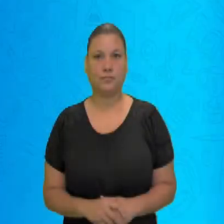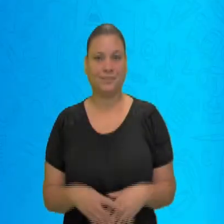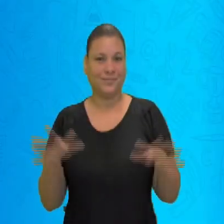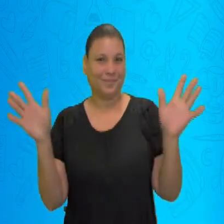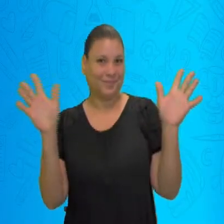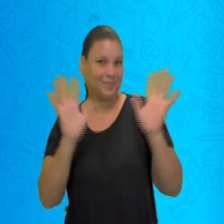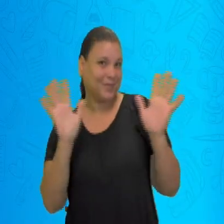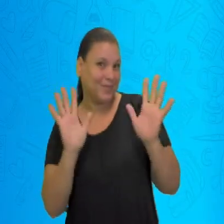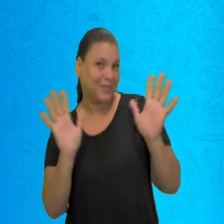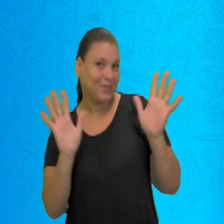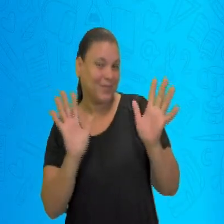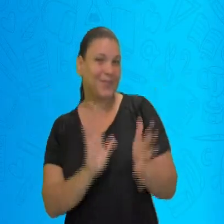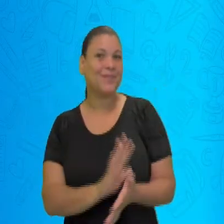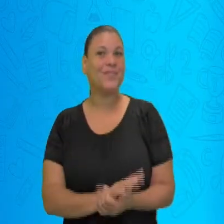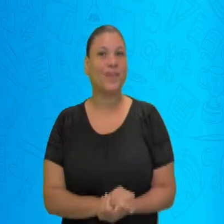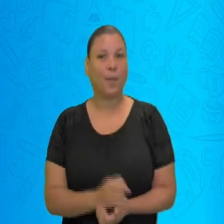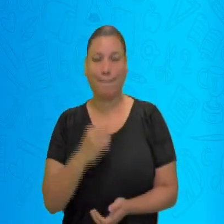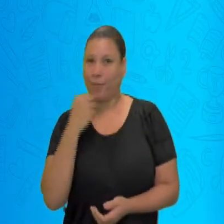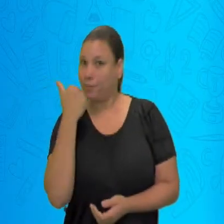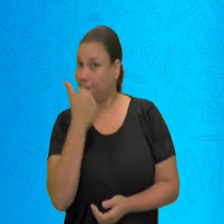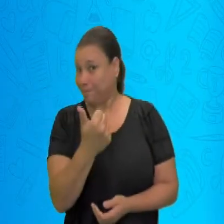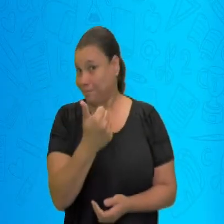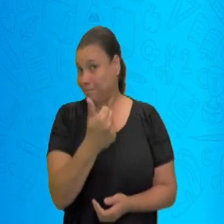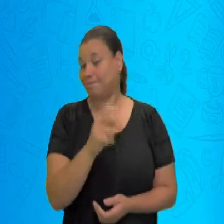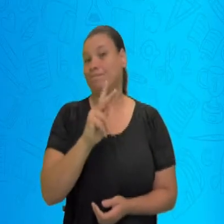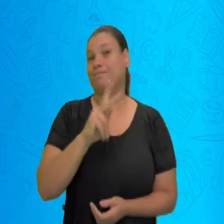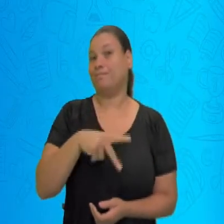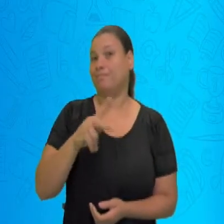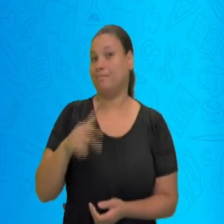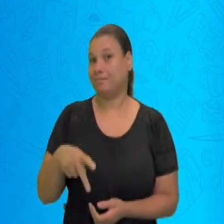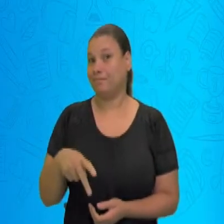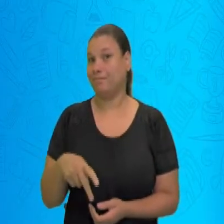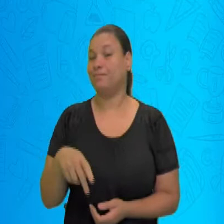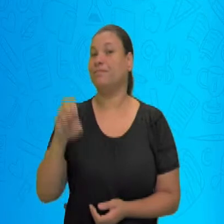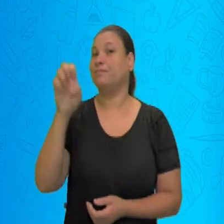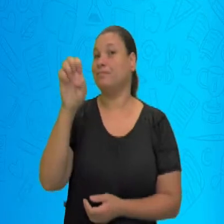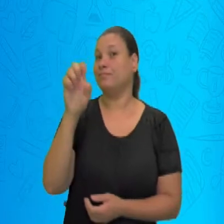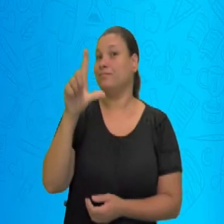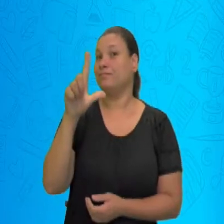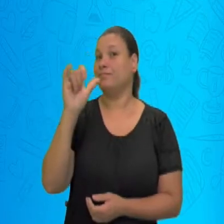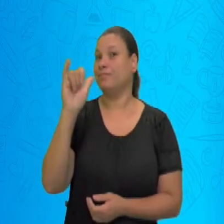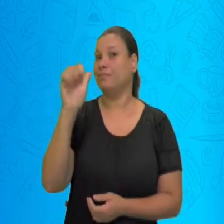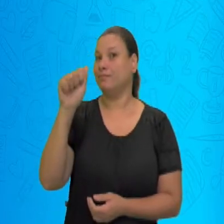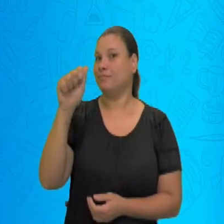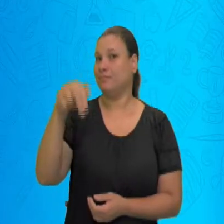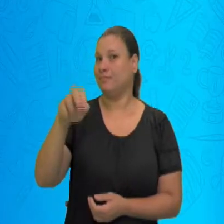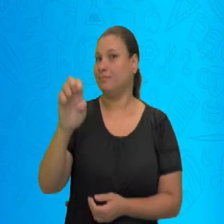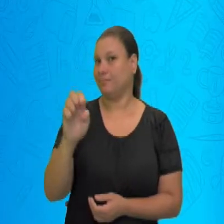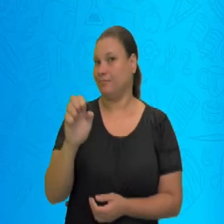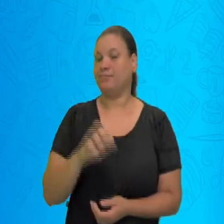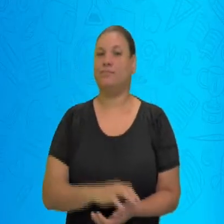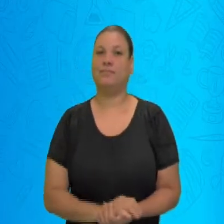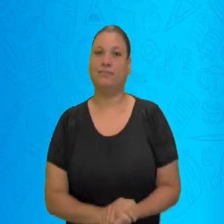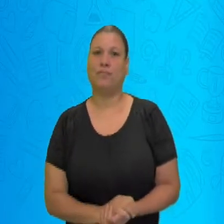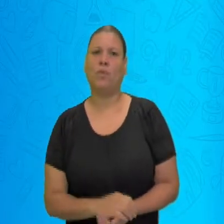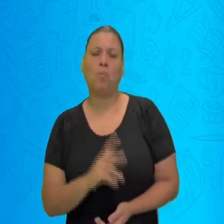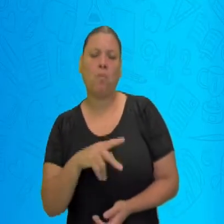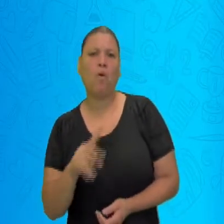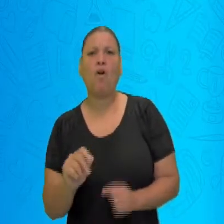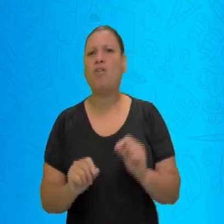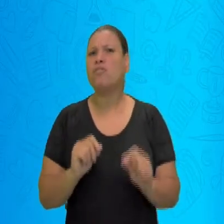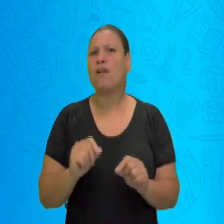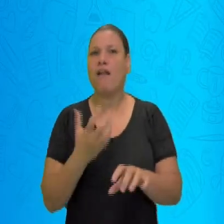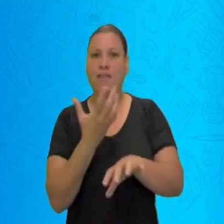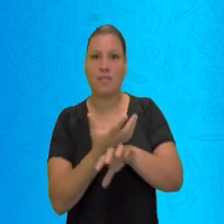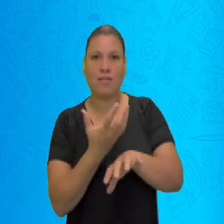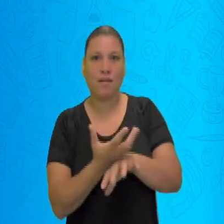Olá, estudante. Tudo bem? Eu sou Eliane, sua professora de Geografia. Nossa aula